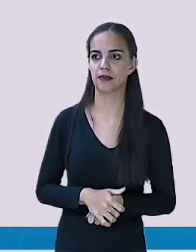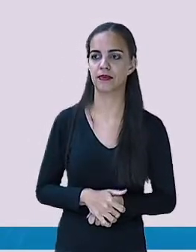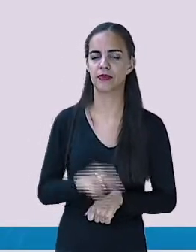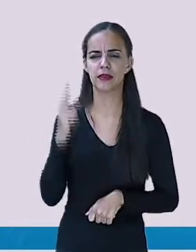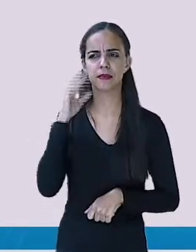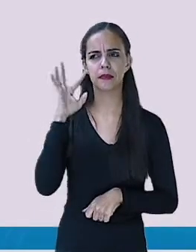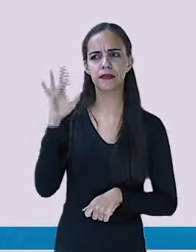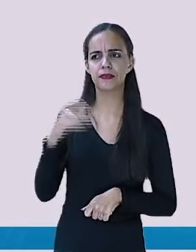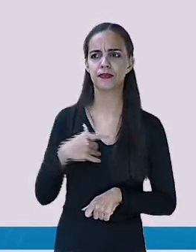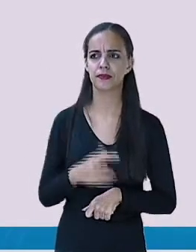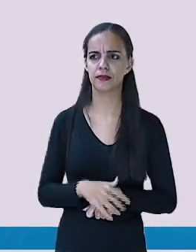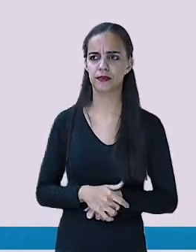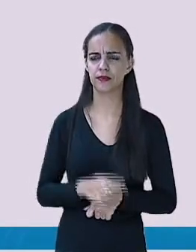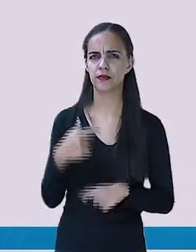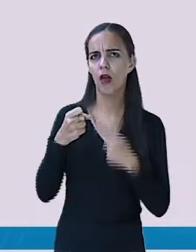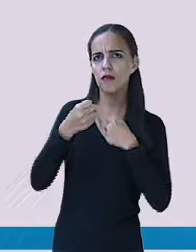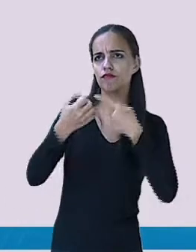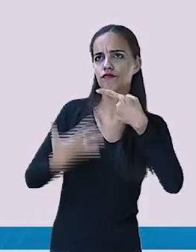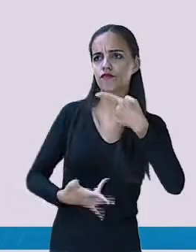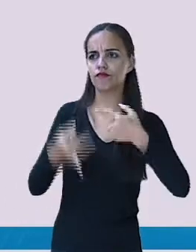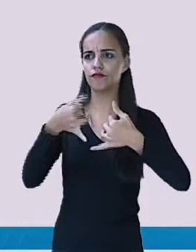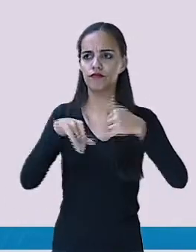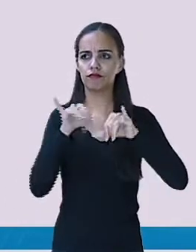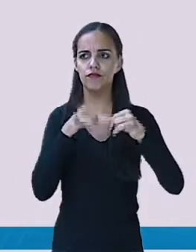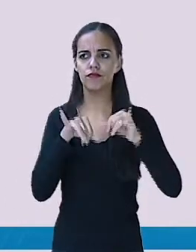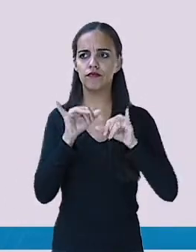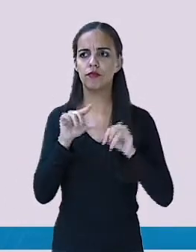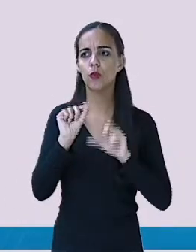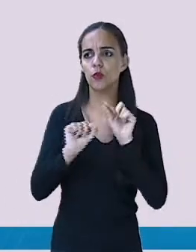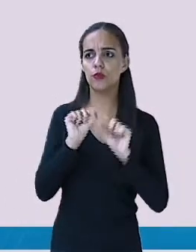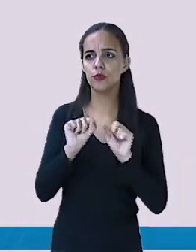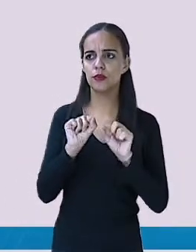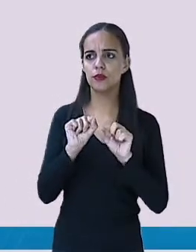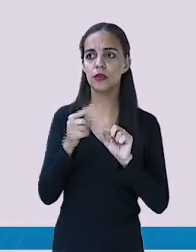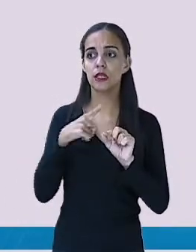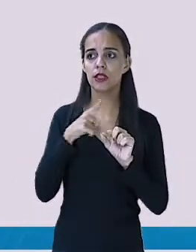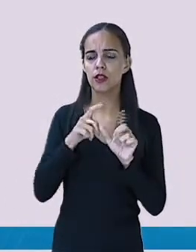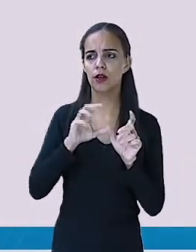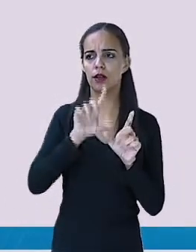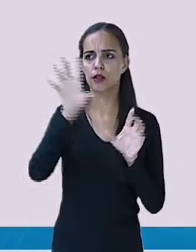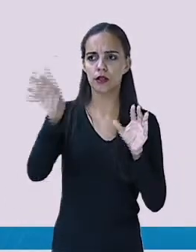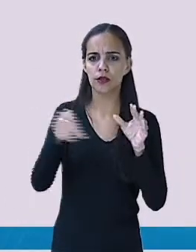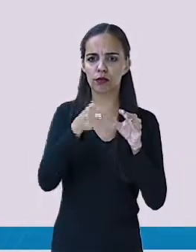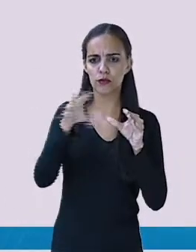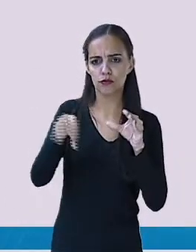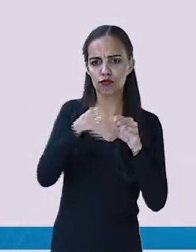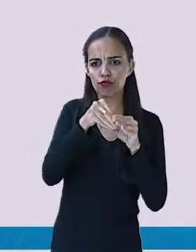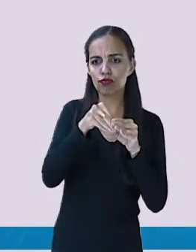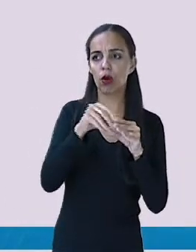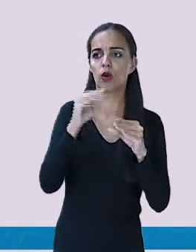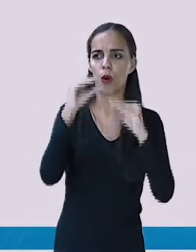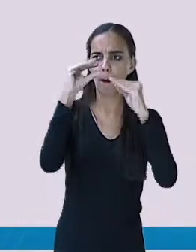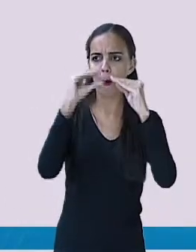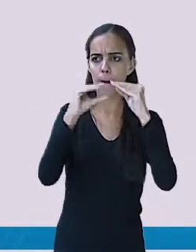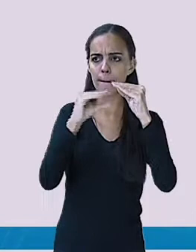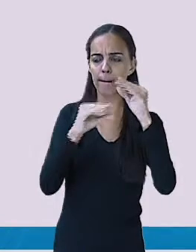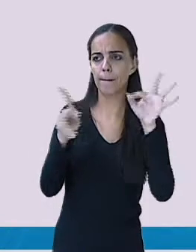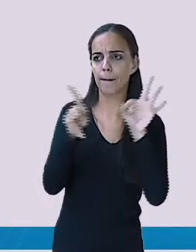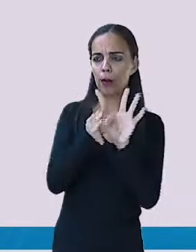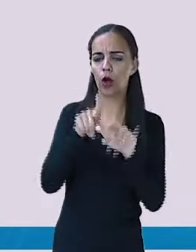seu pensamento substâncias químicas são porções de Mata o que tem